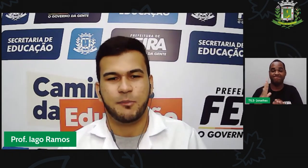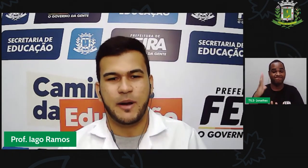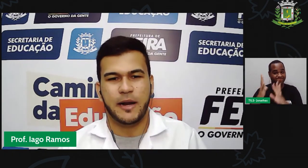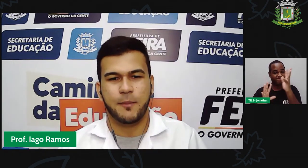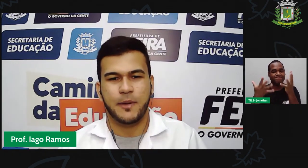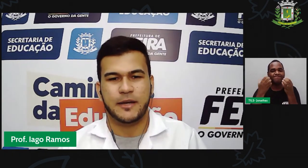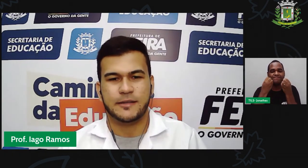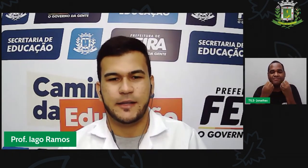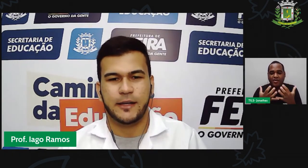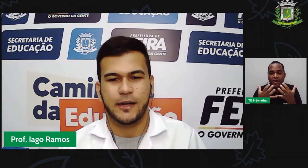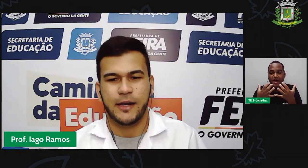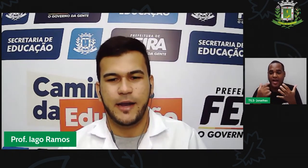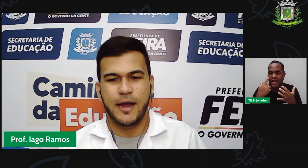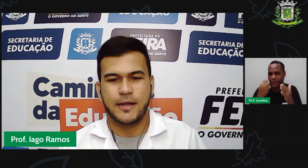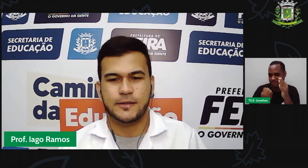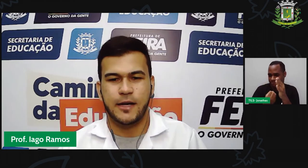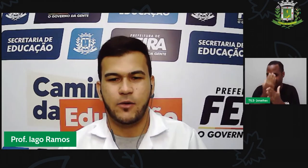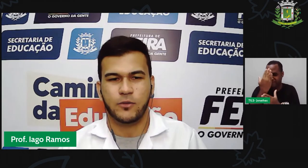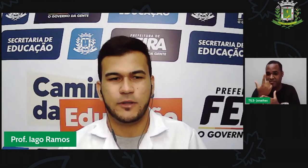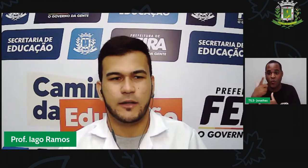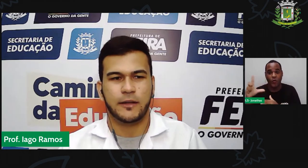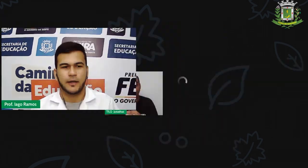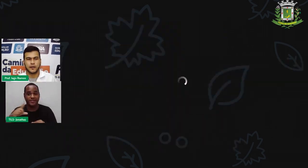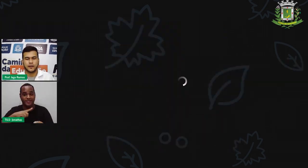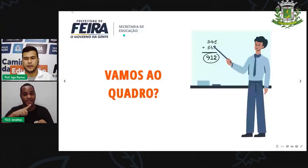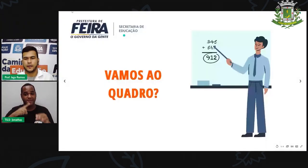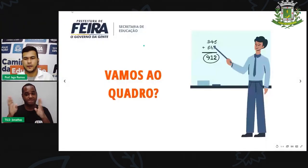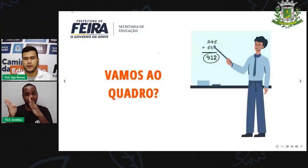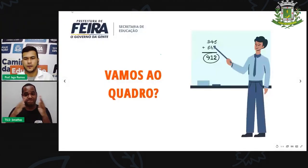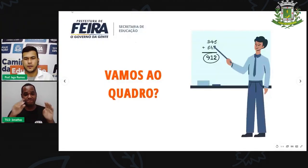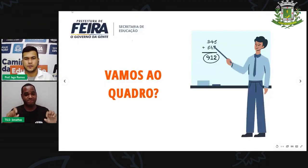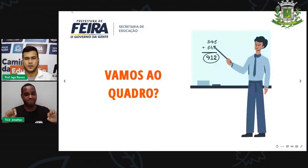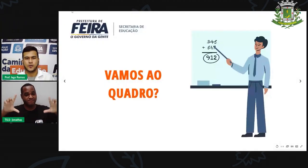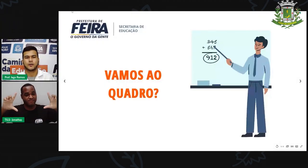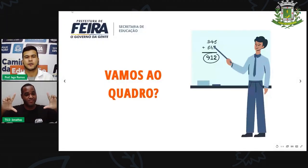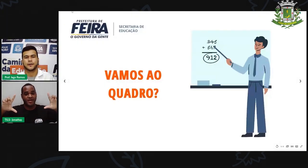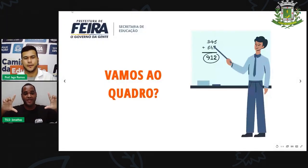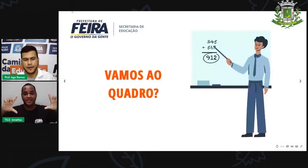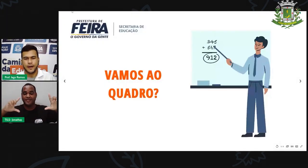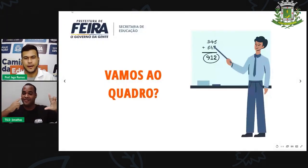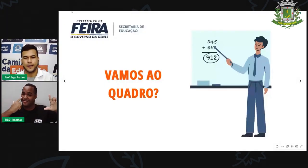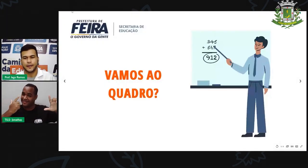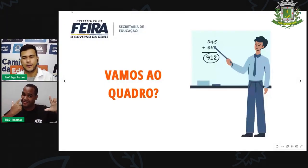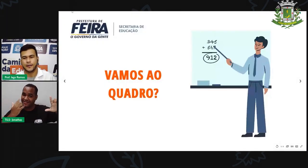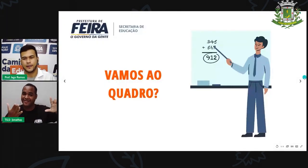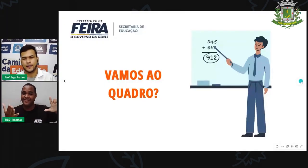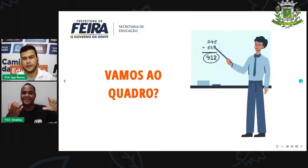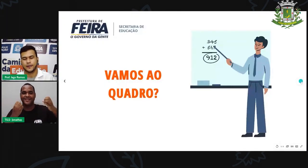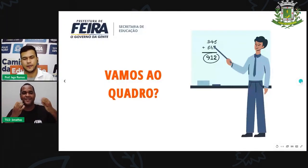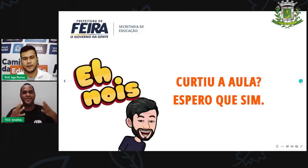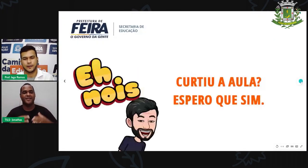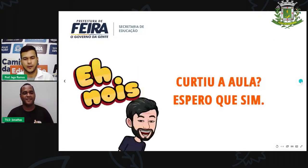para aparecer essa outra tela aqui. Olha só. Aê!